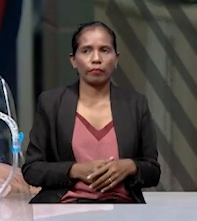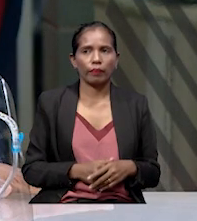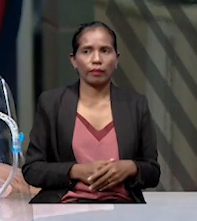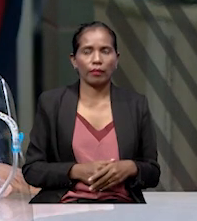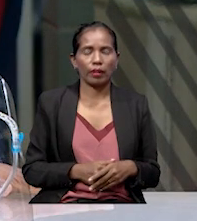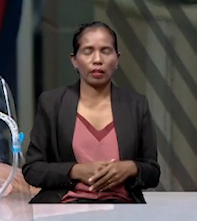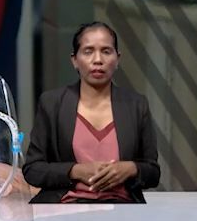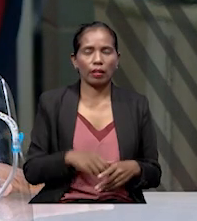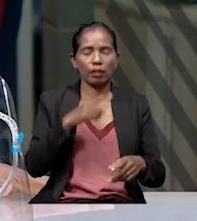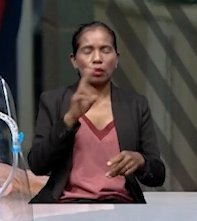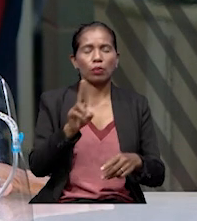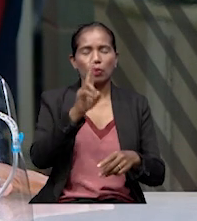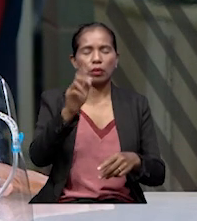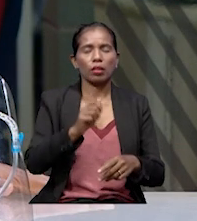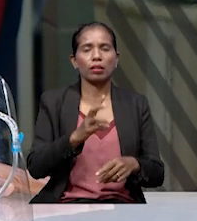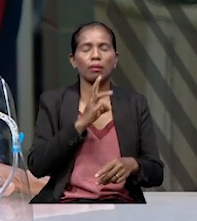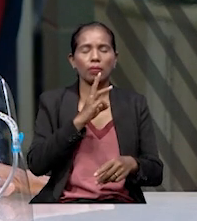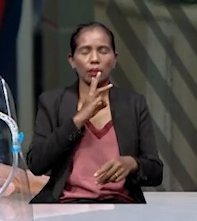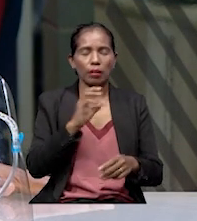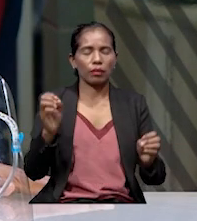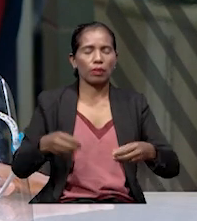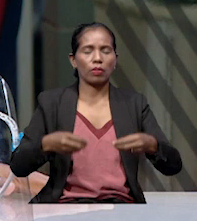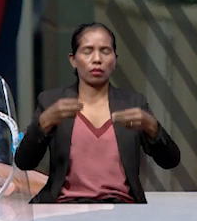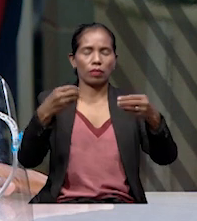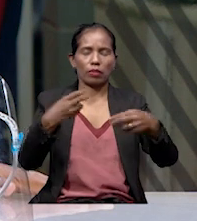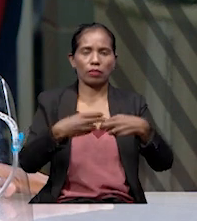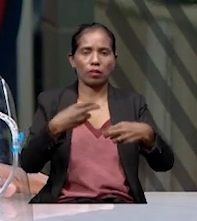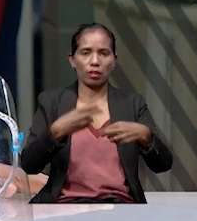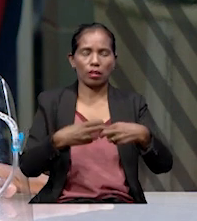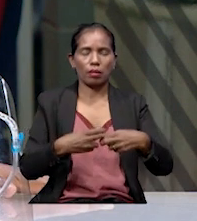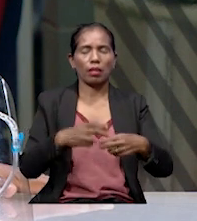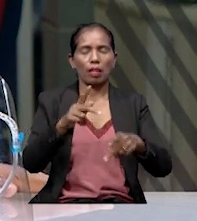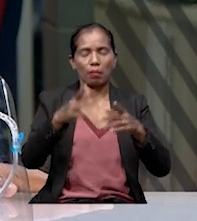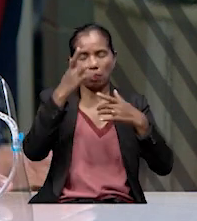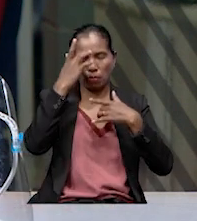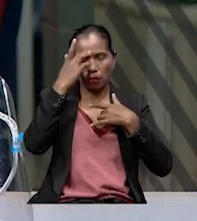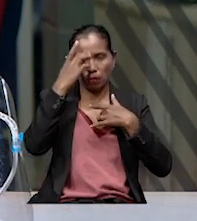Médicos, a água e oxigênio lá foi impacto negativo para paciente na saúde.